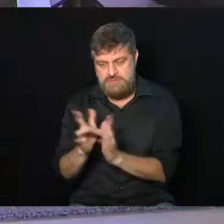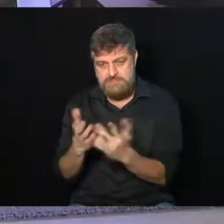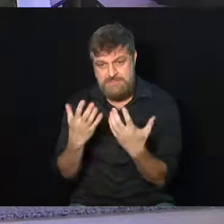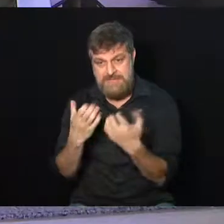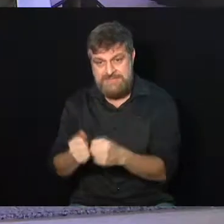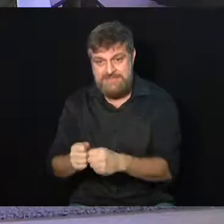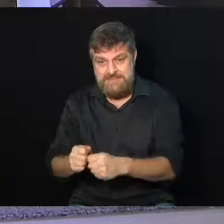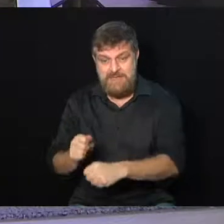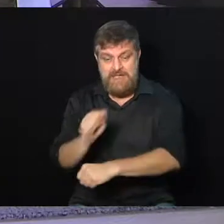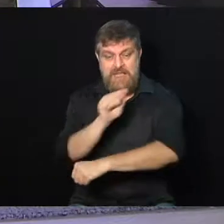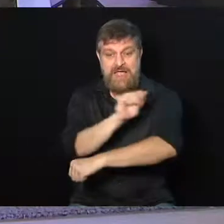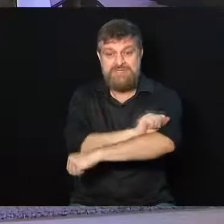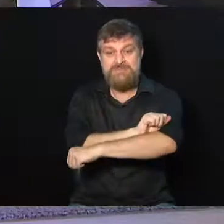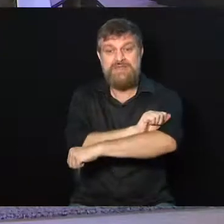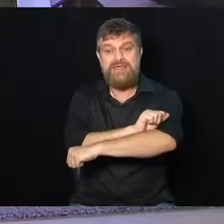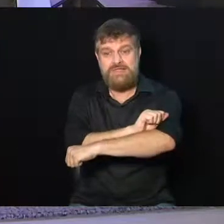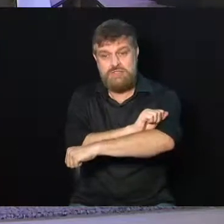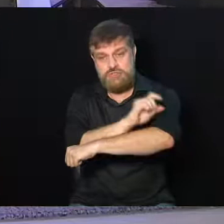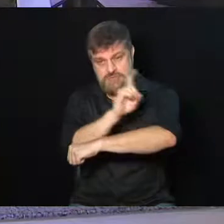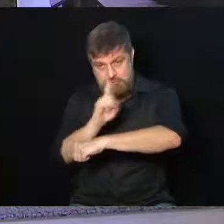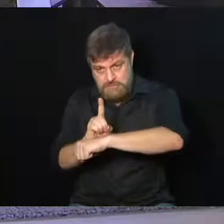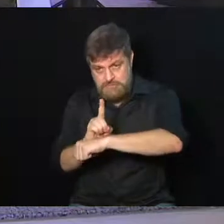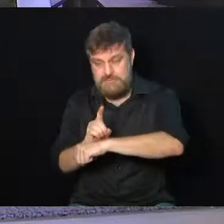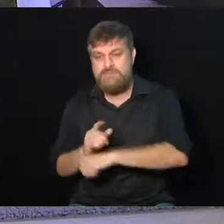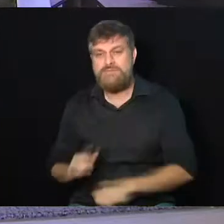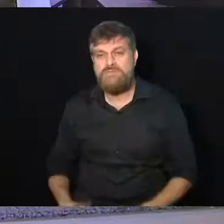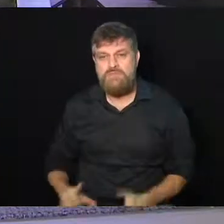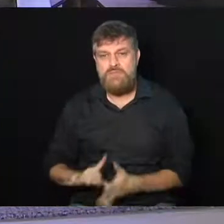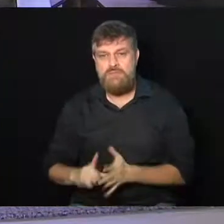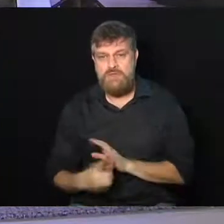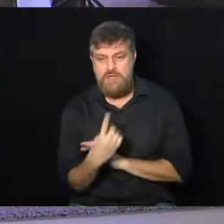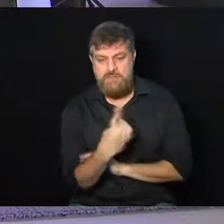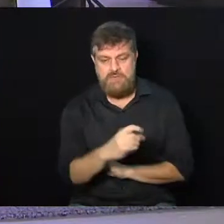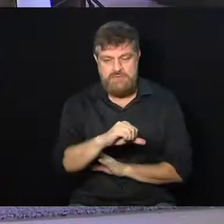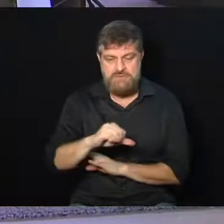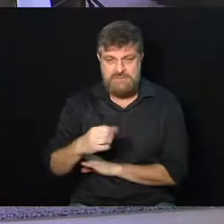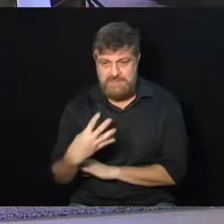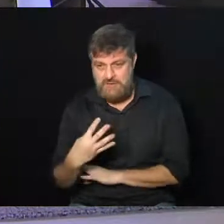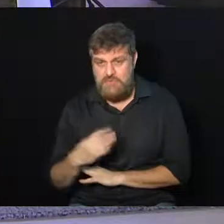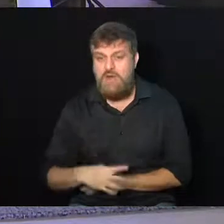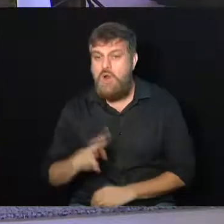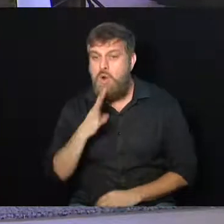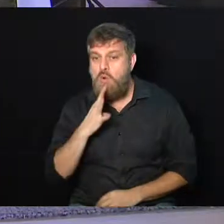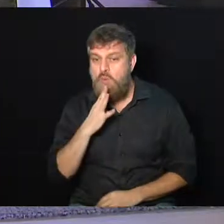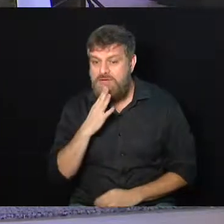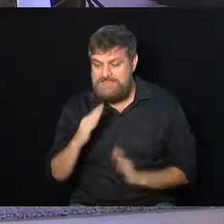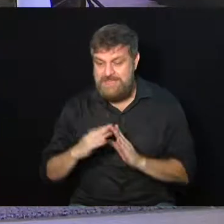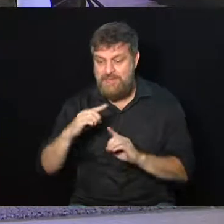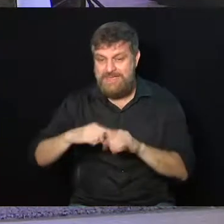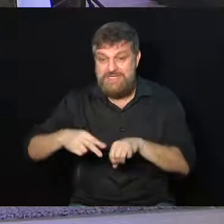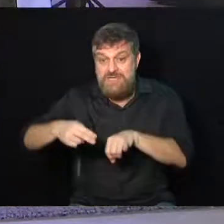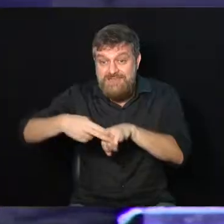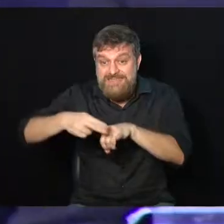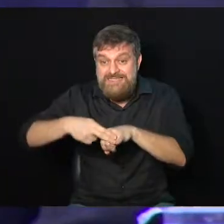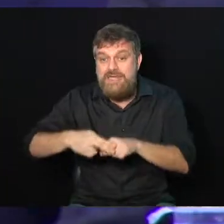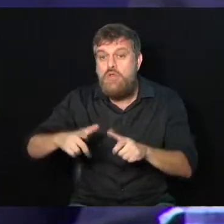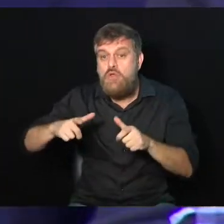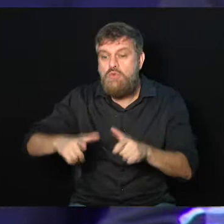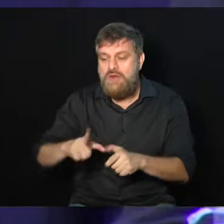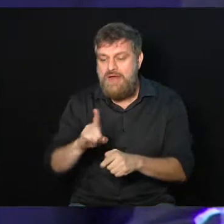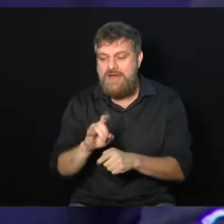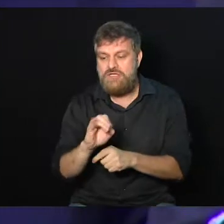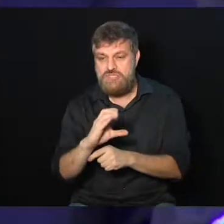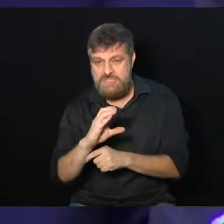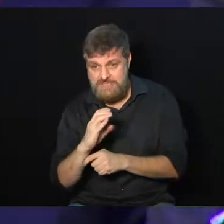de Deus. Em 1994 conheceu a Igreja do Nazareno Getsemane, no DIC 4. Silva